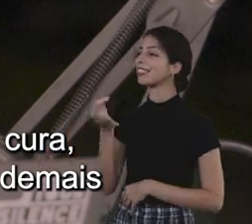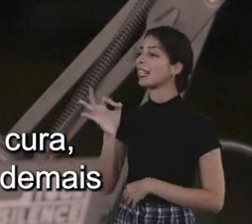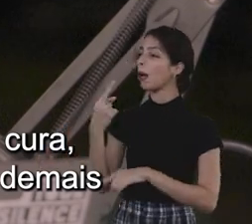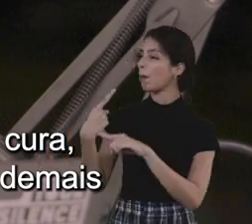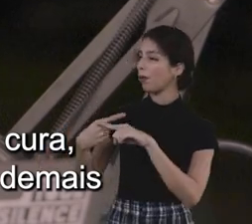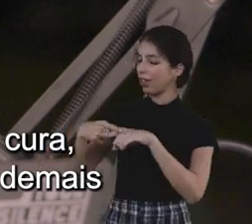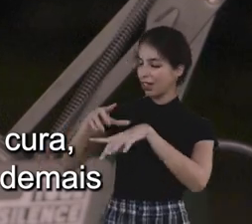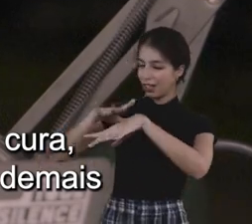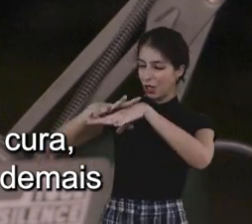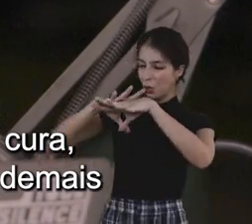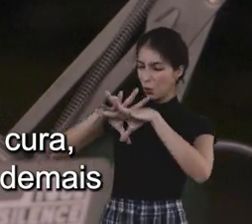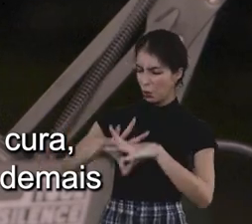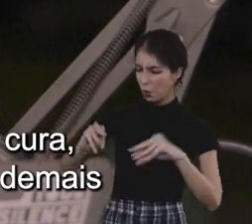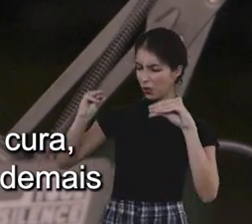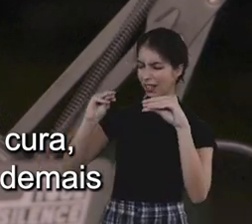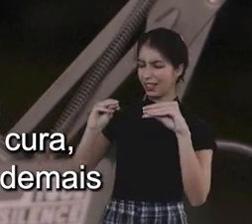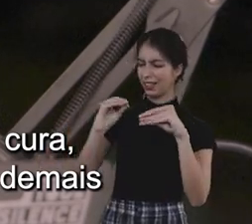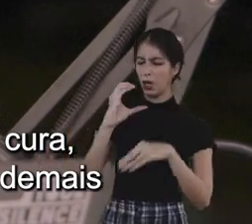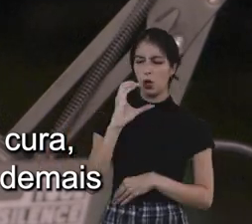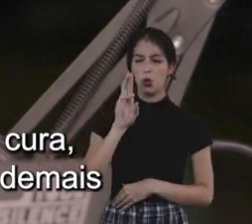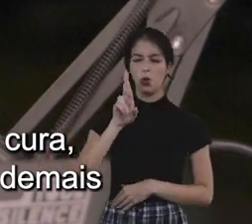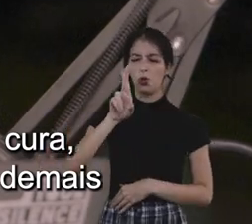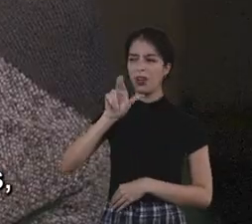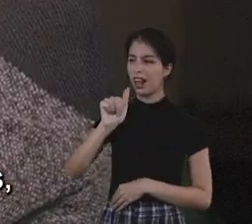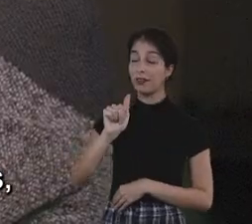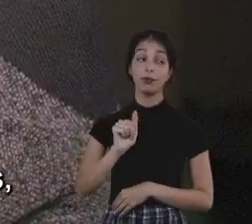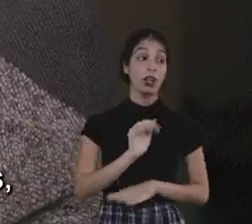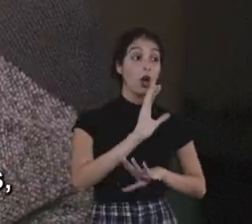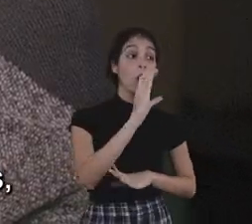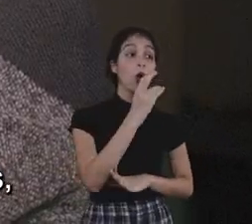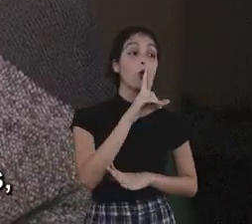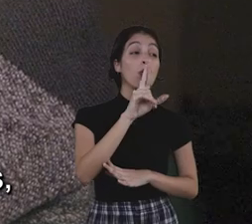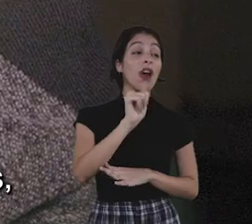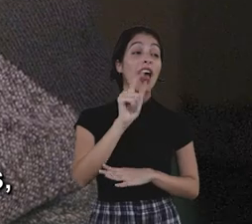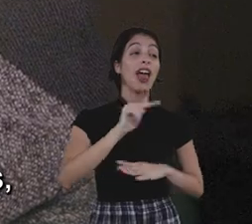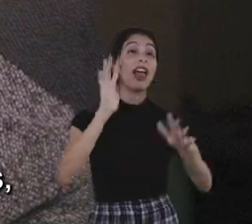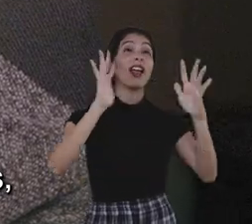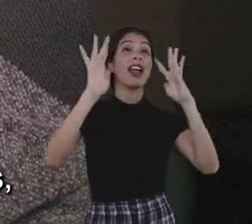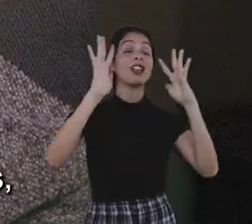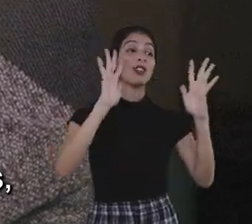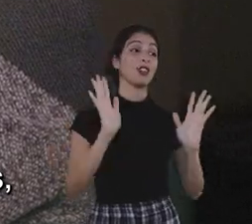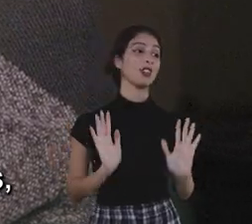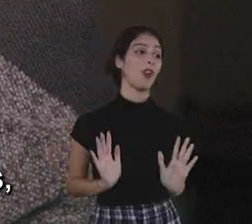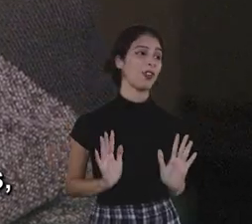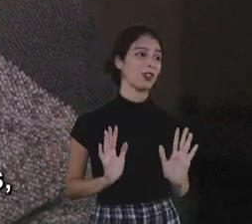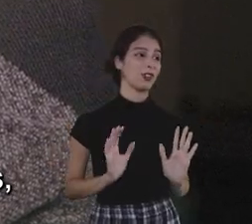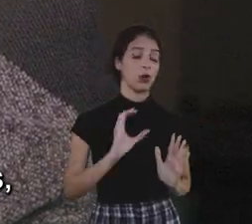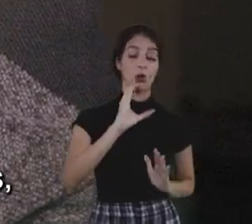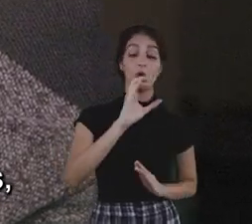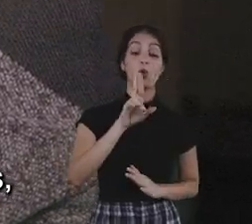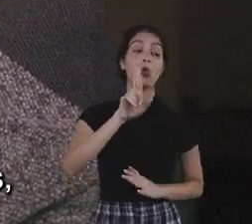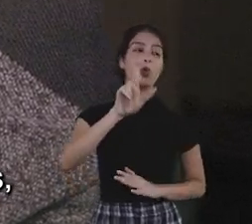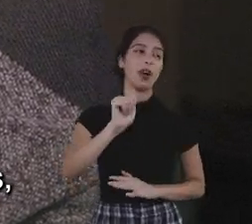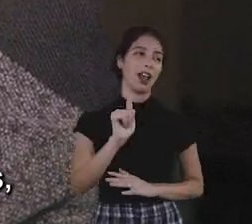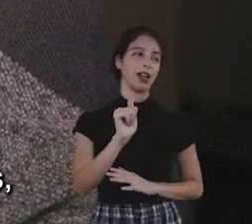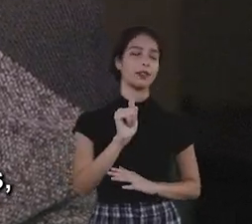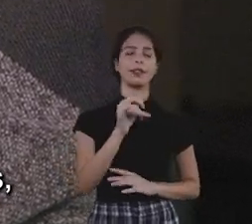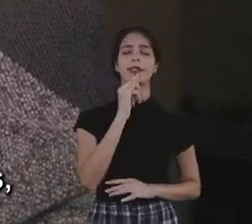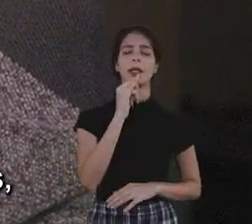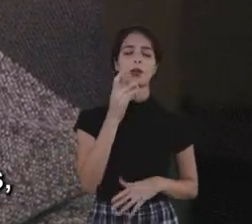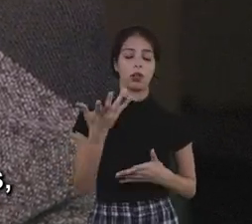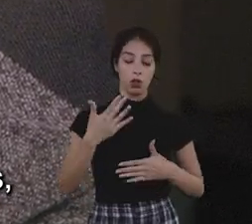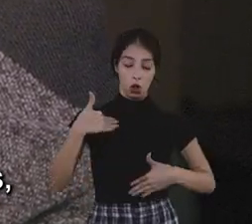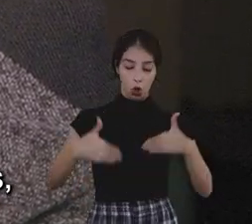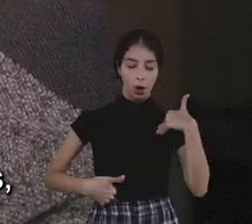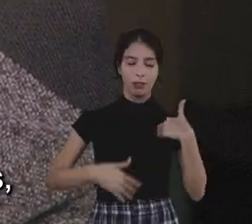em coletivo porque cura é forte demais para cura é uma ilusão do ponto de vista mental né Eh a